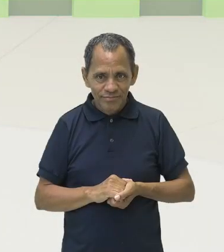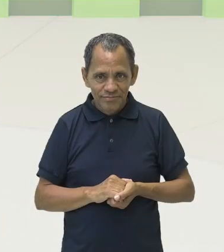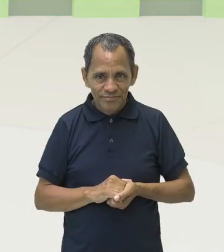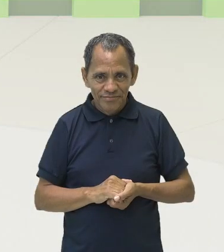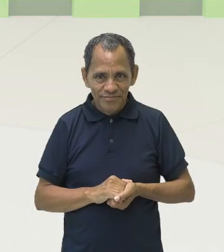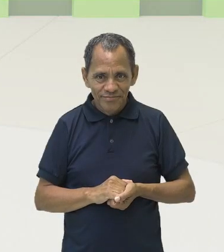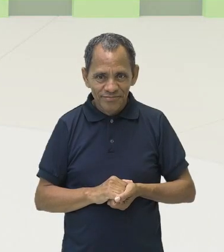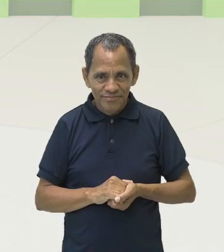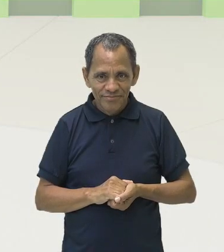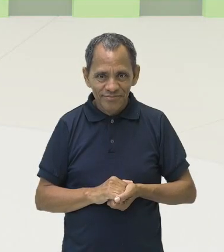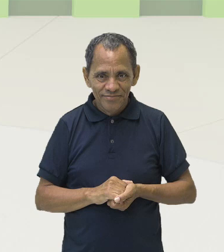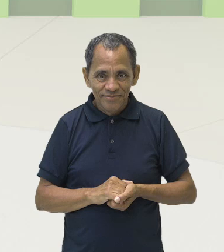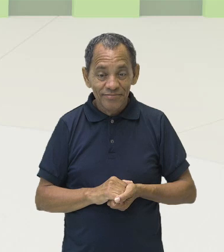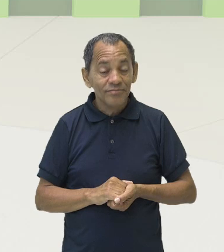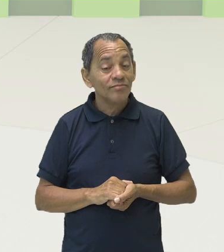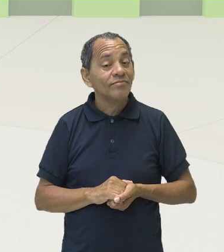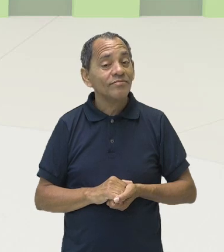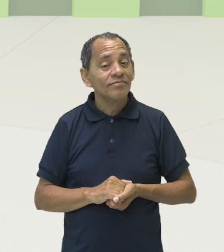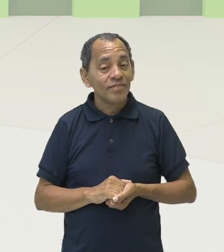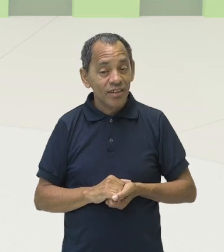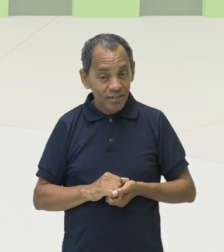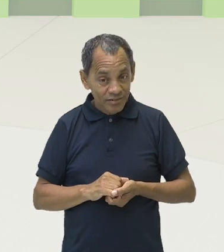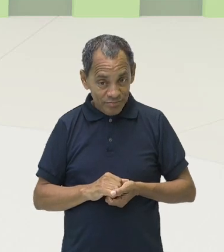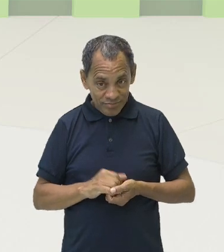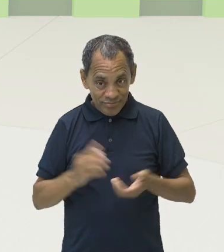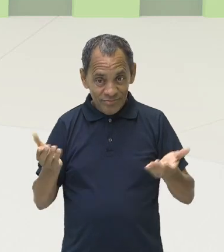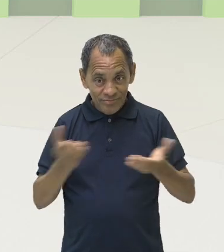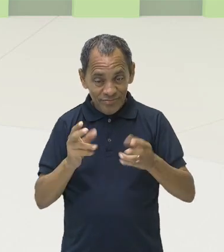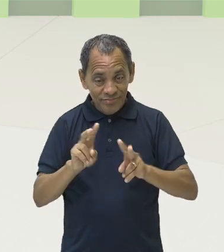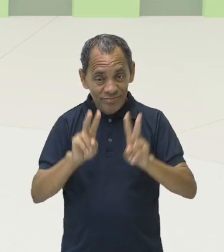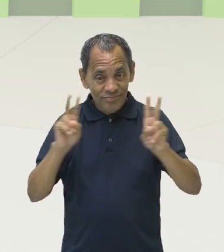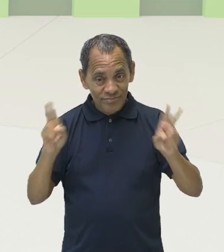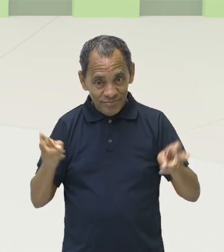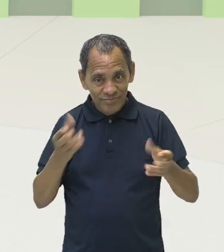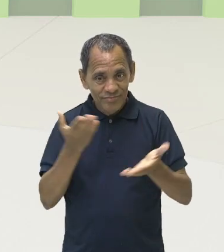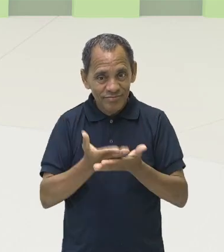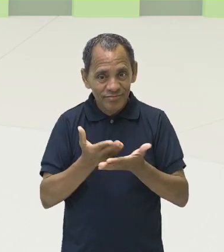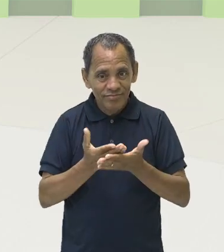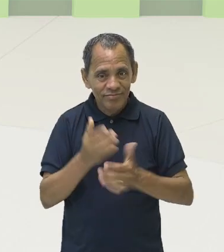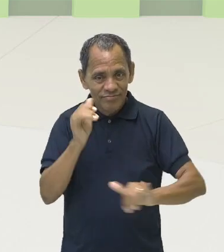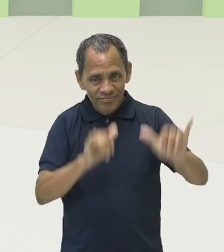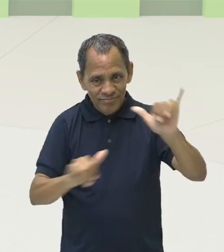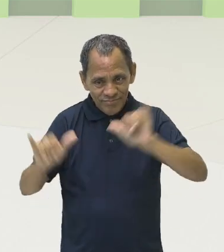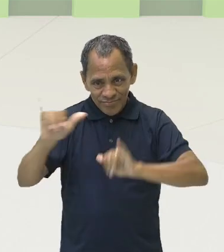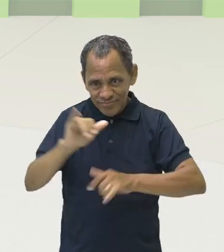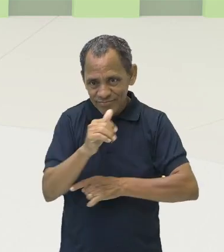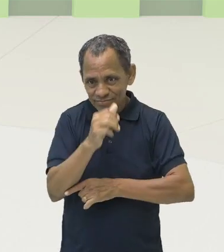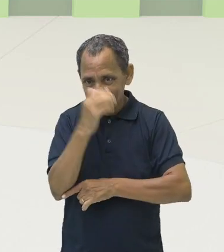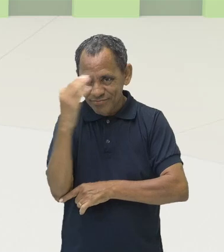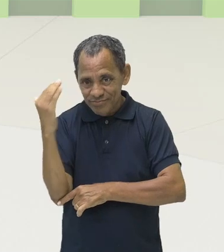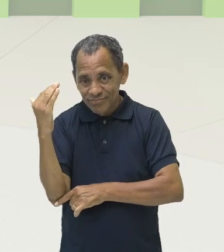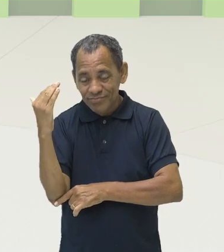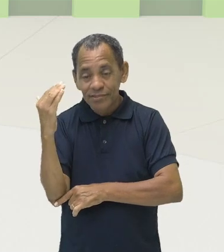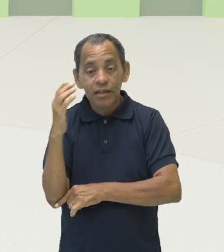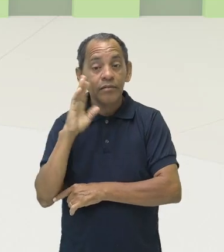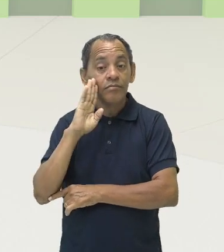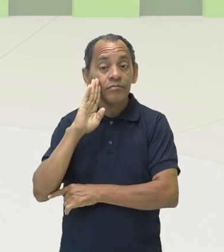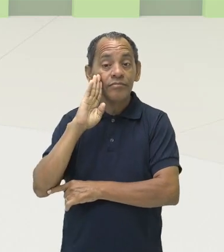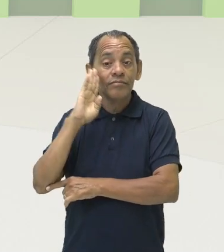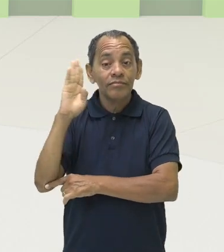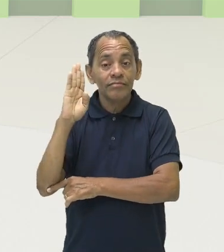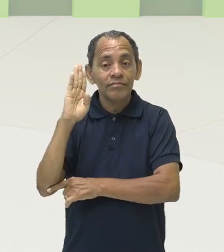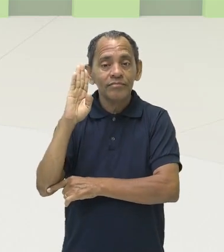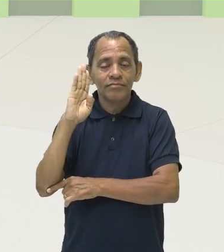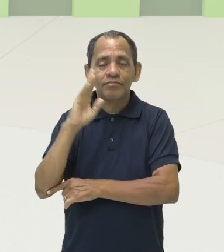Então, vamos falar aqui nessa nossa aula a parte de química ambiental, principalmente sobre